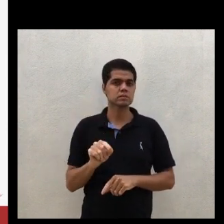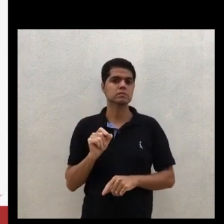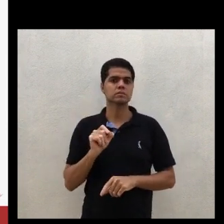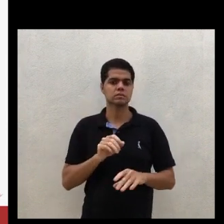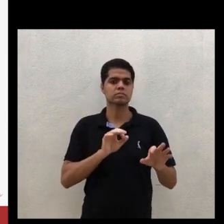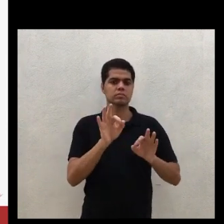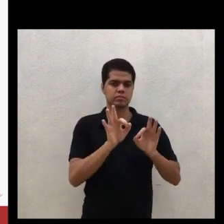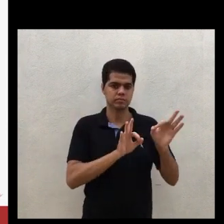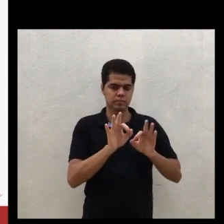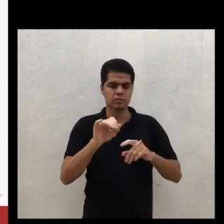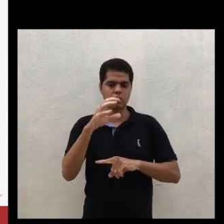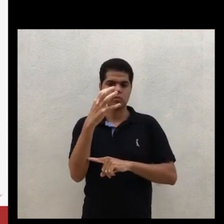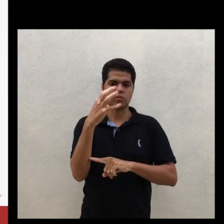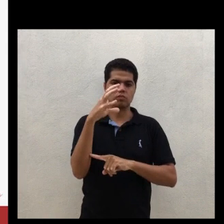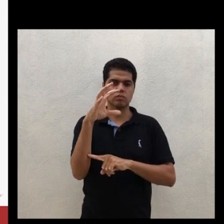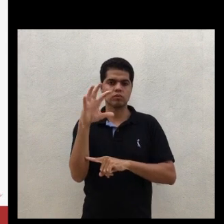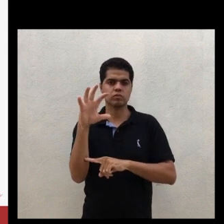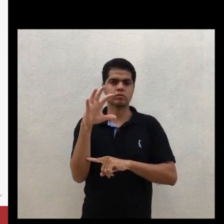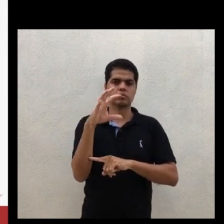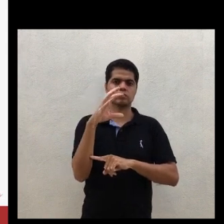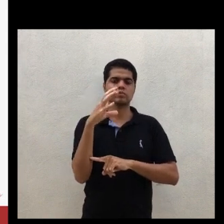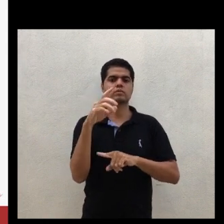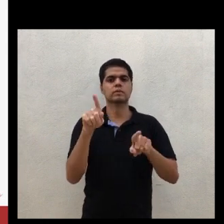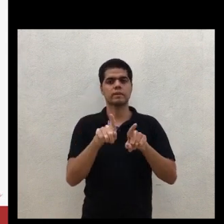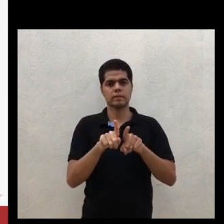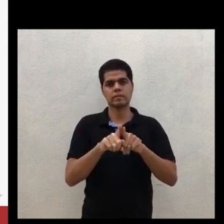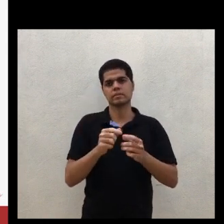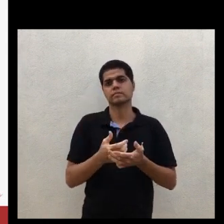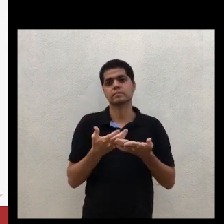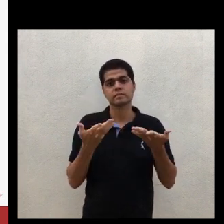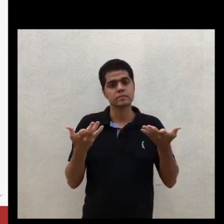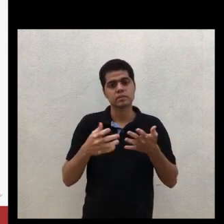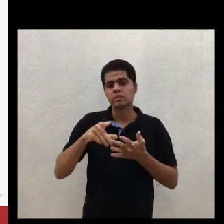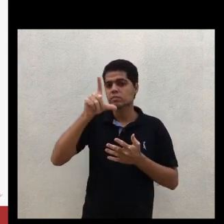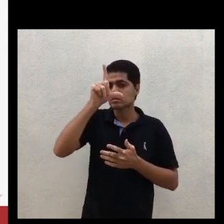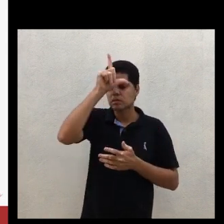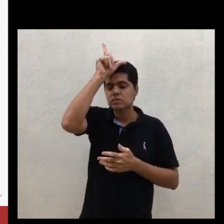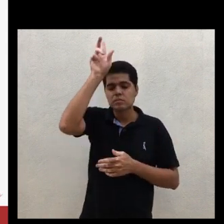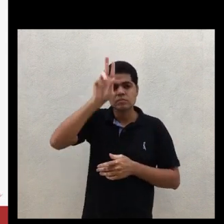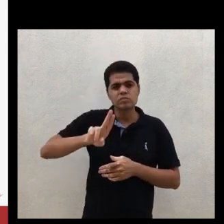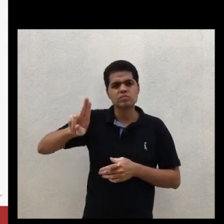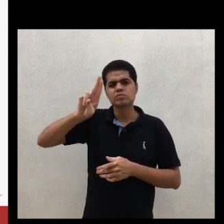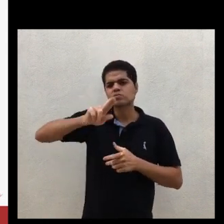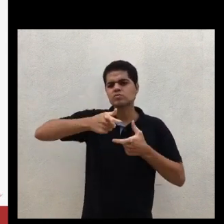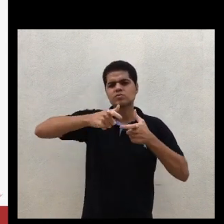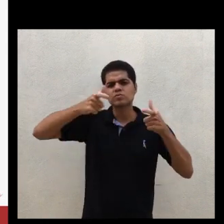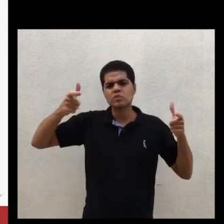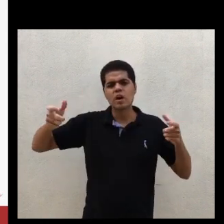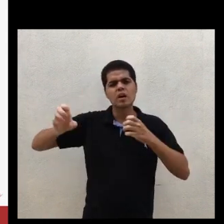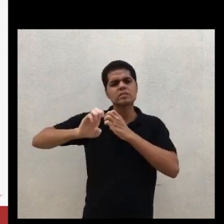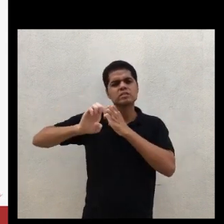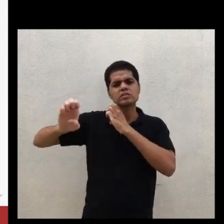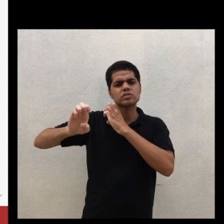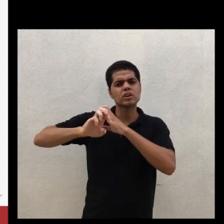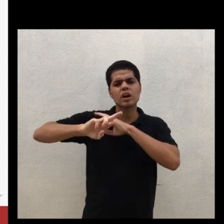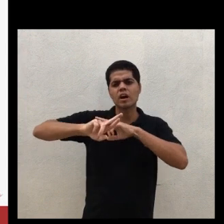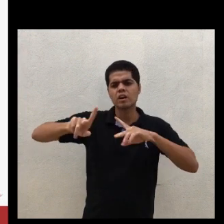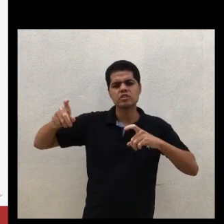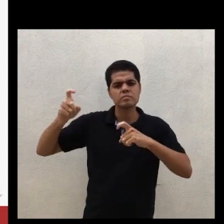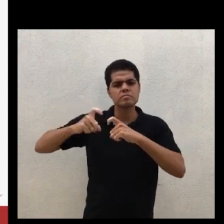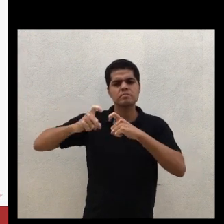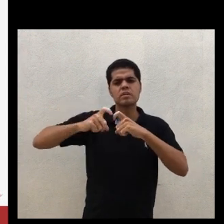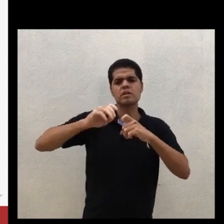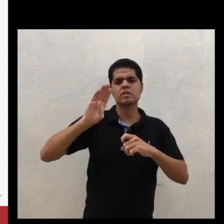E a partir daí ele vai controlar o ventilador para você. Né? Pessoal, lógica fuzzy é muito usado em engenharia, tá?